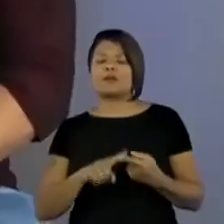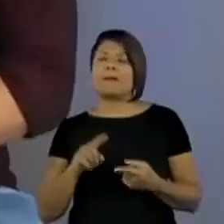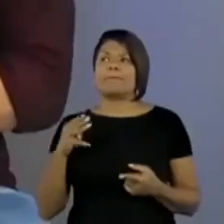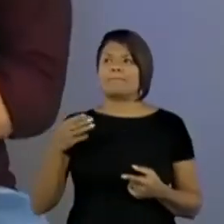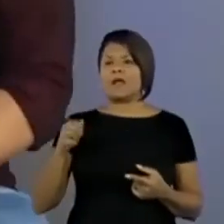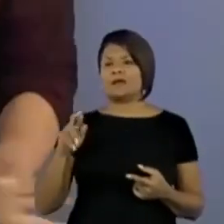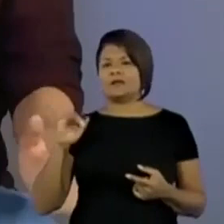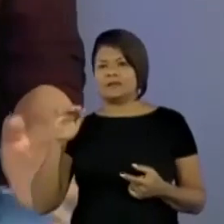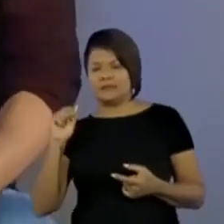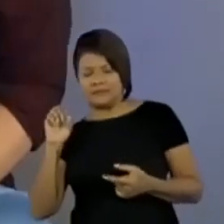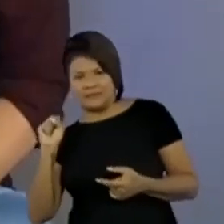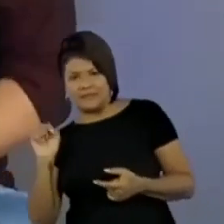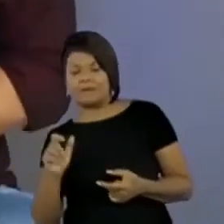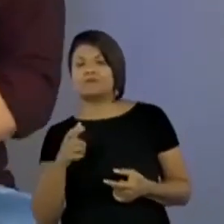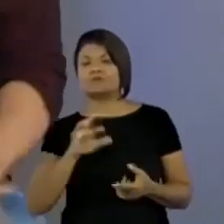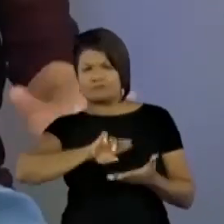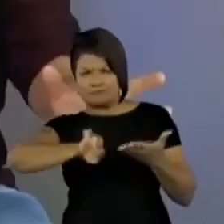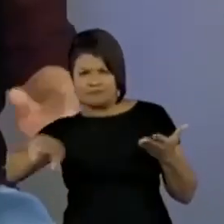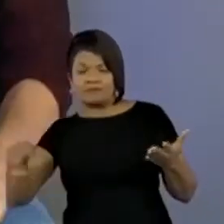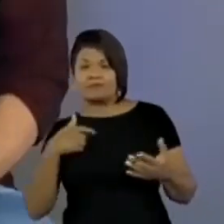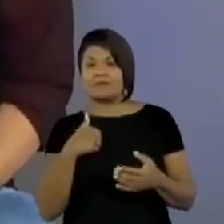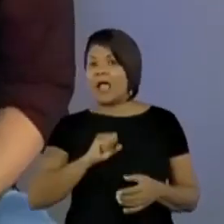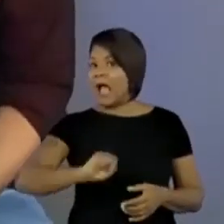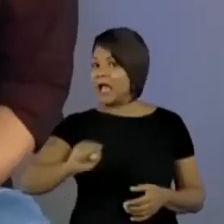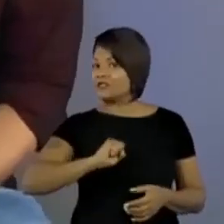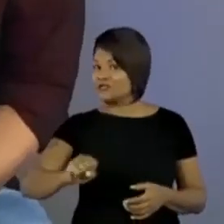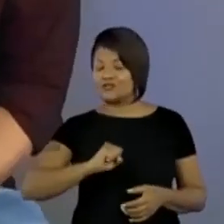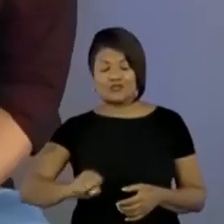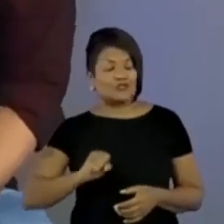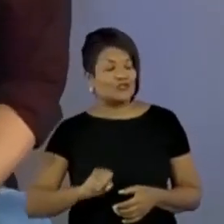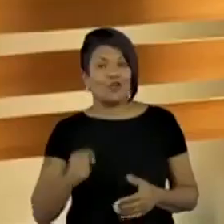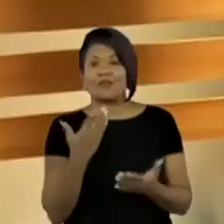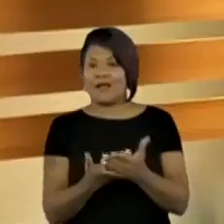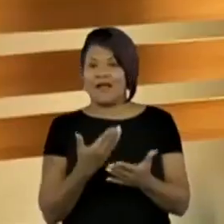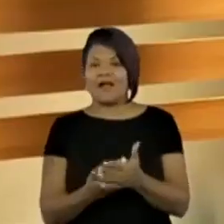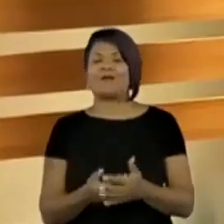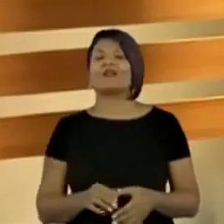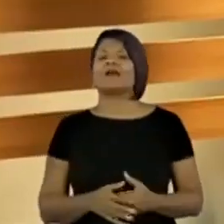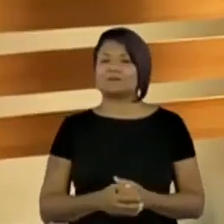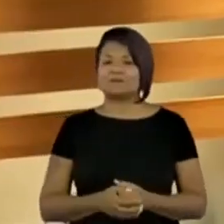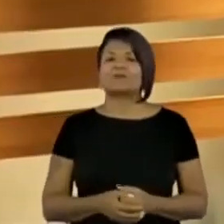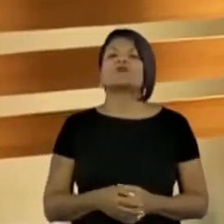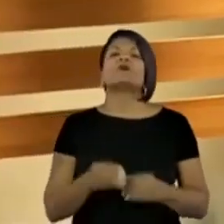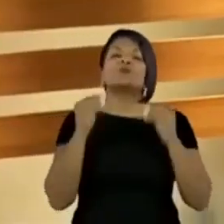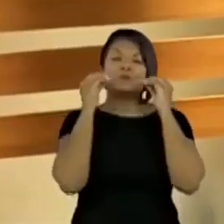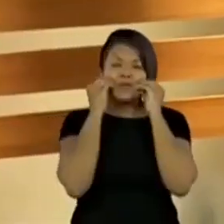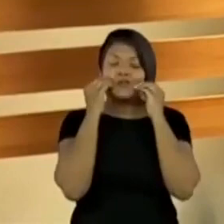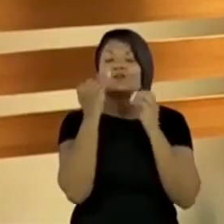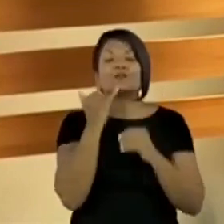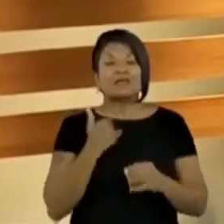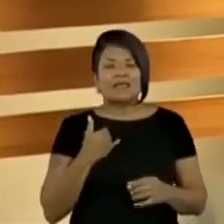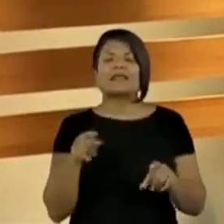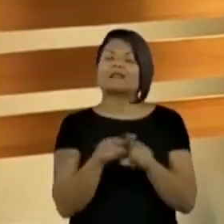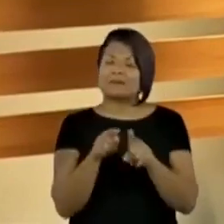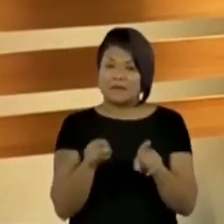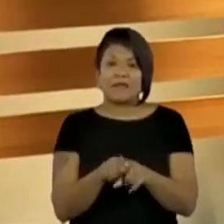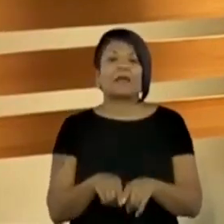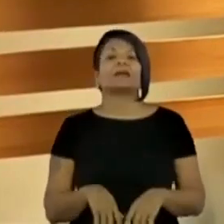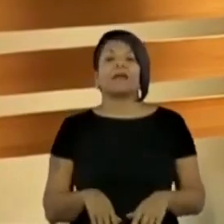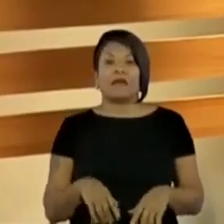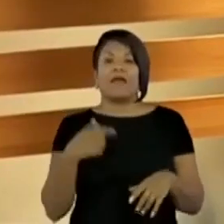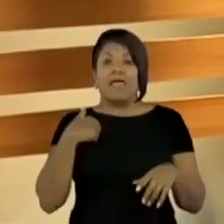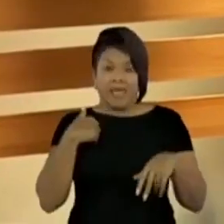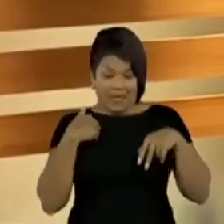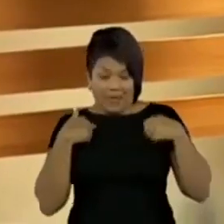Tamara disse, arrasou na aula, mega contextualização. Gente, você está vendo que sucesso? Professora, beijo, me liga também, super curto. Você não sabe como está